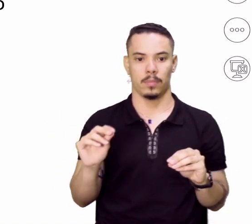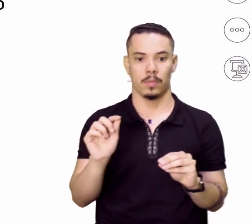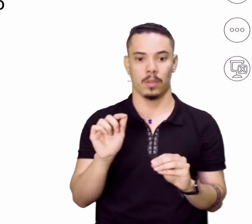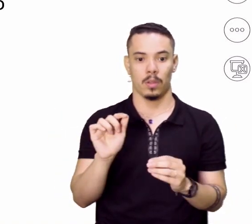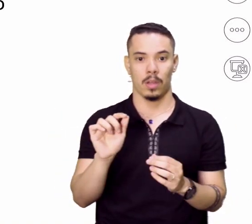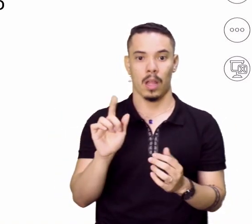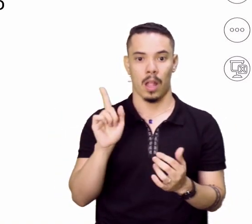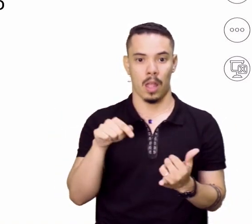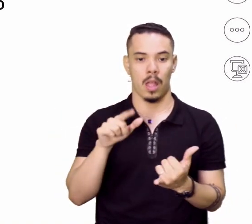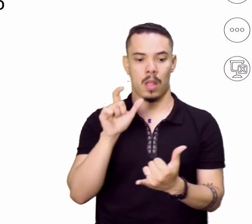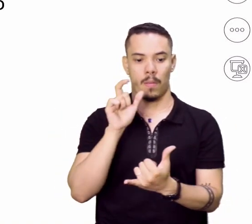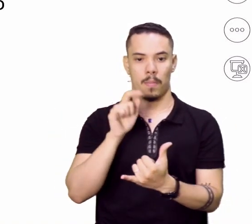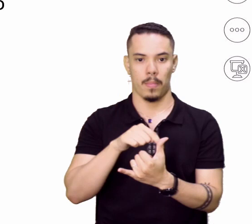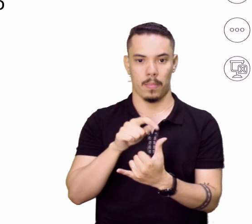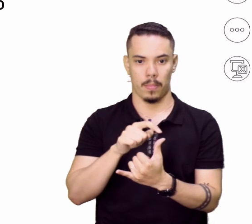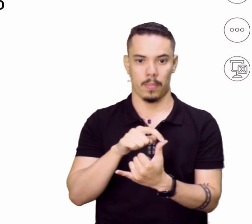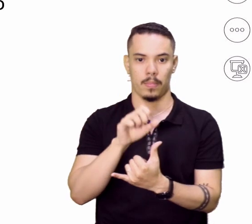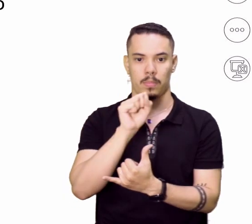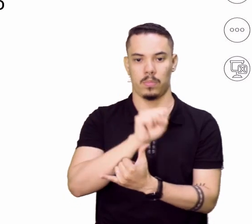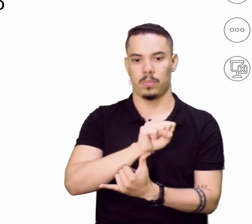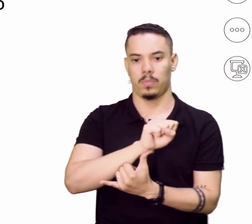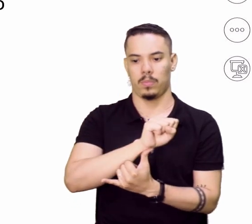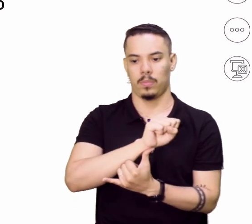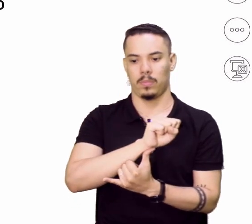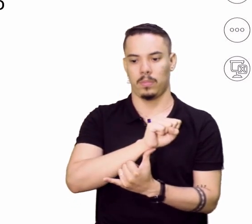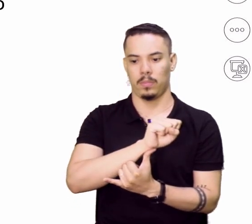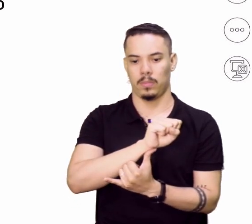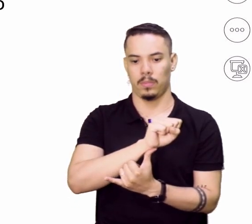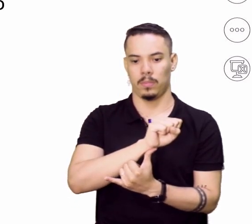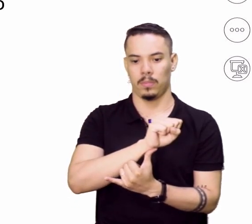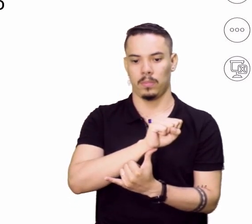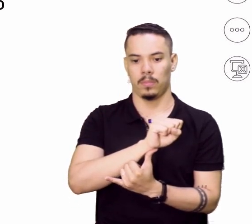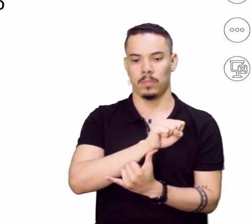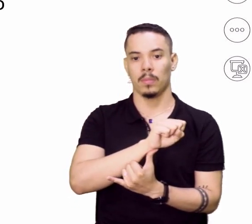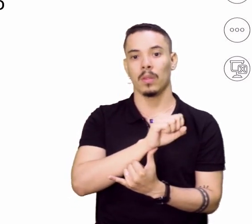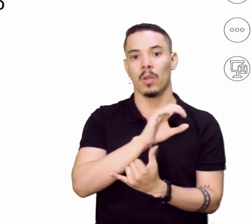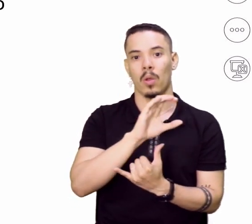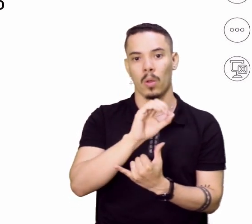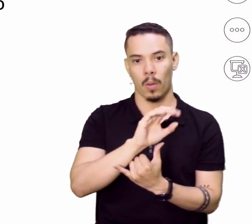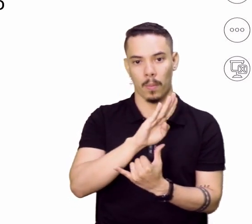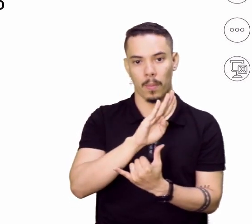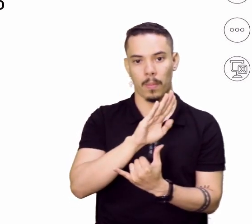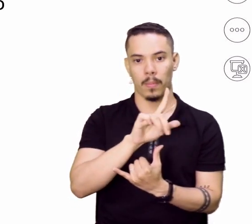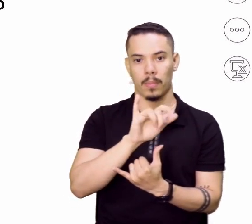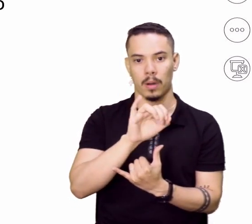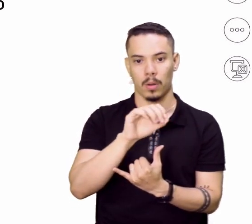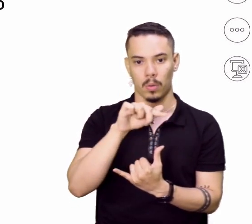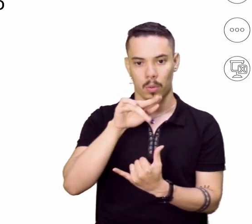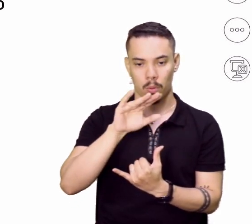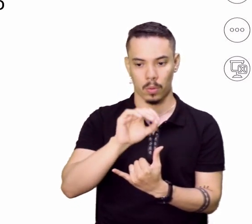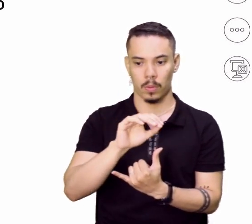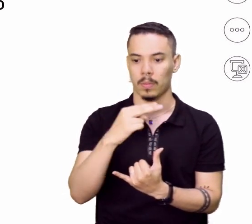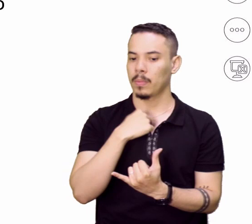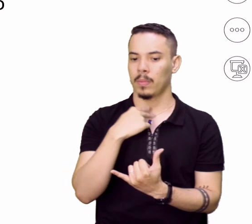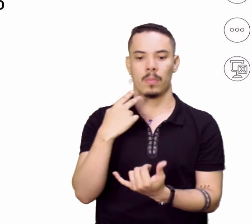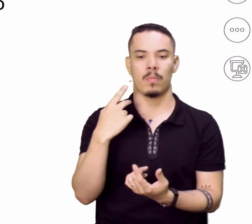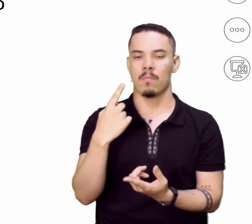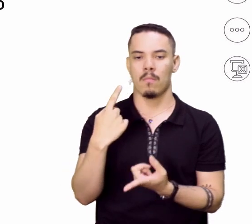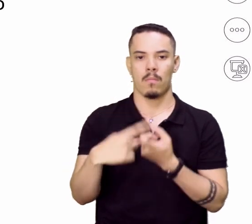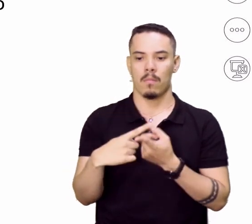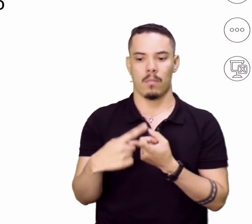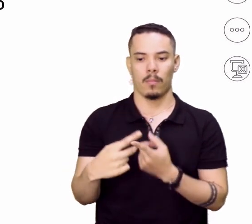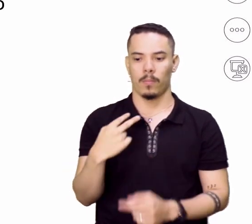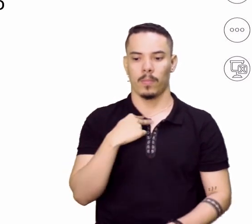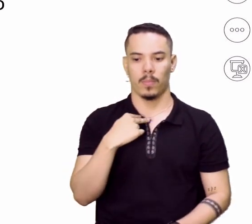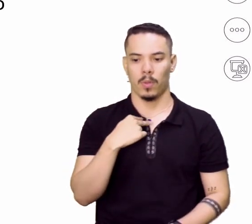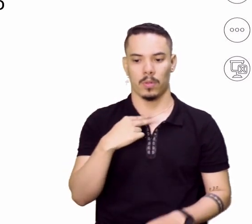sujeito aqui, esse pronome no caso do caso reto, do caso oblíquo, porque eu não posso terminar uma frase como